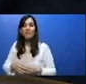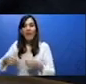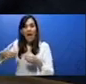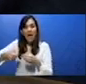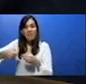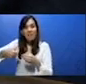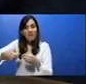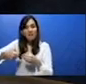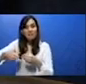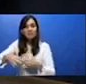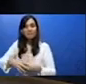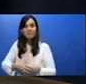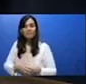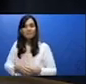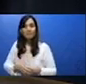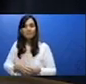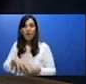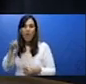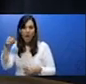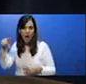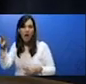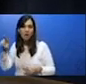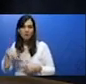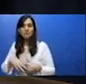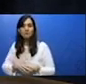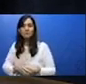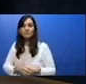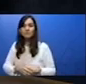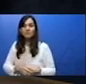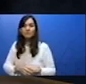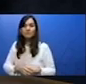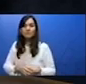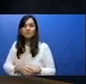Avelã, o A e o tio.